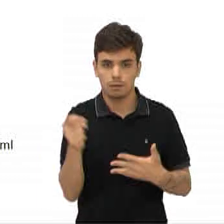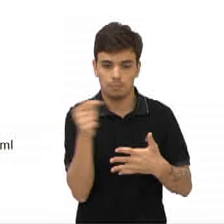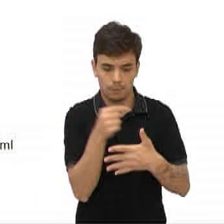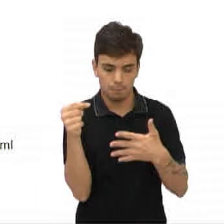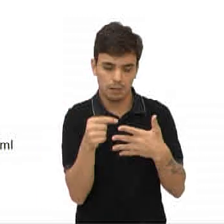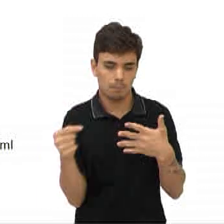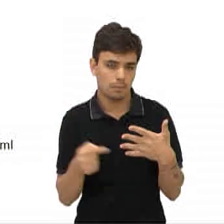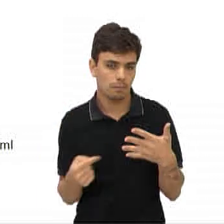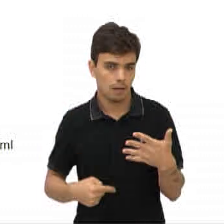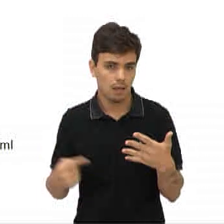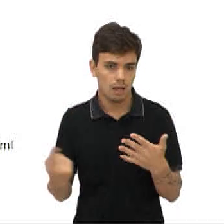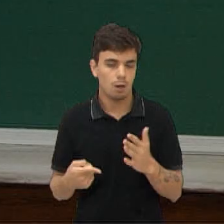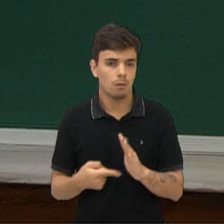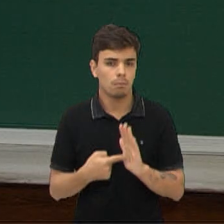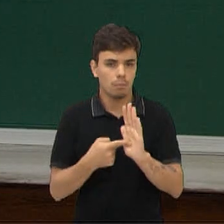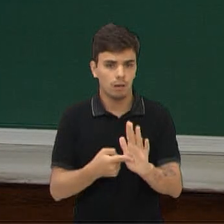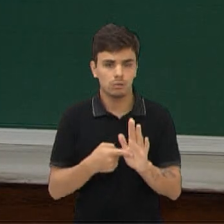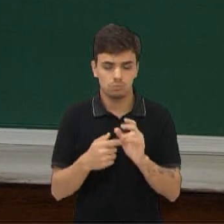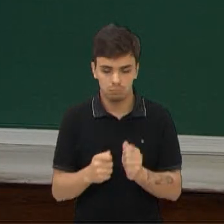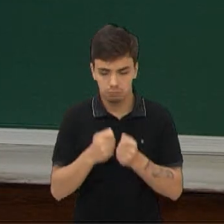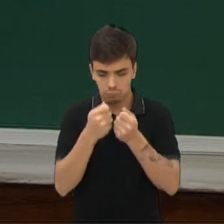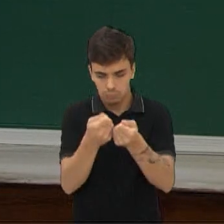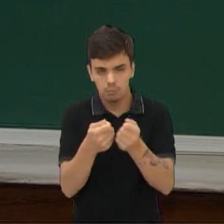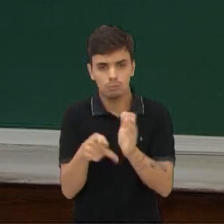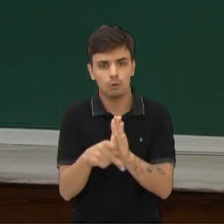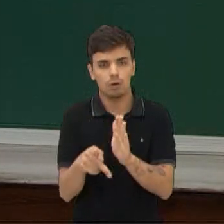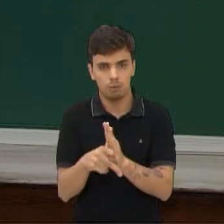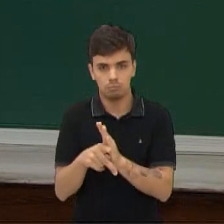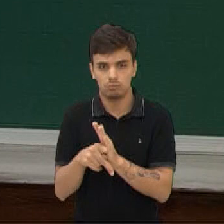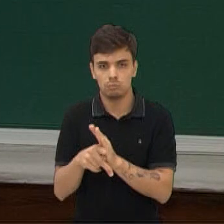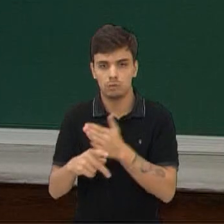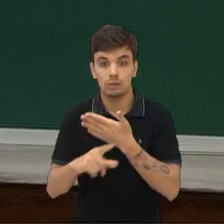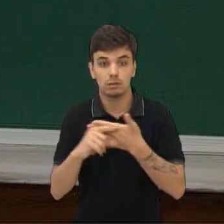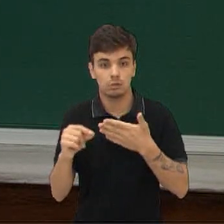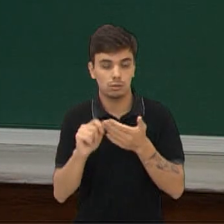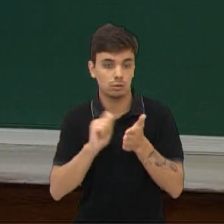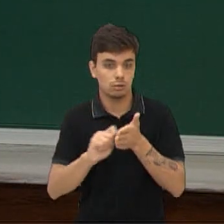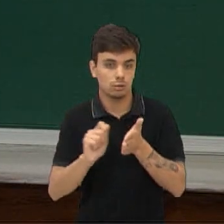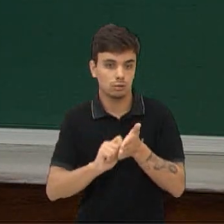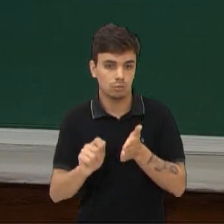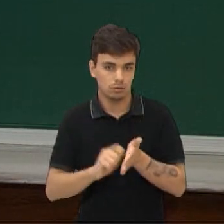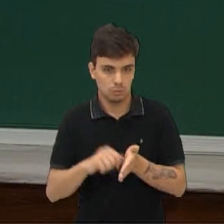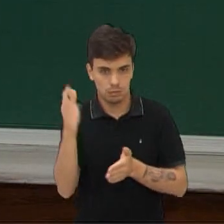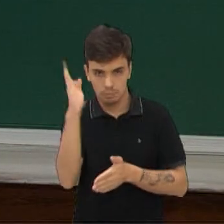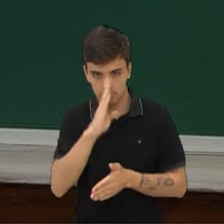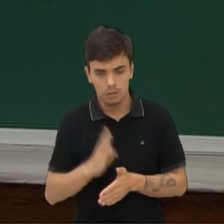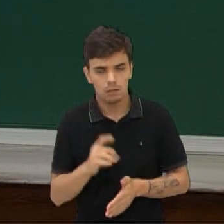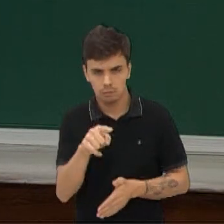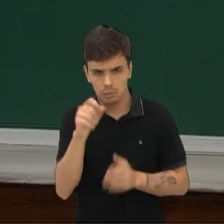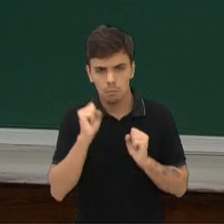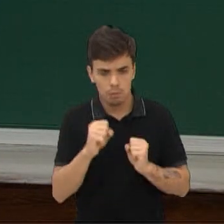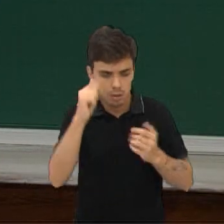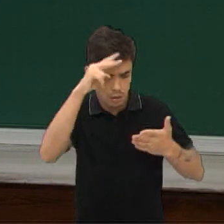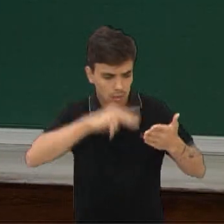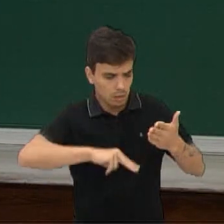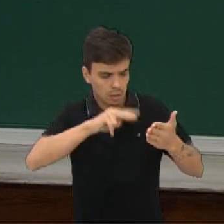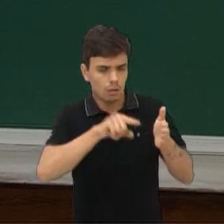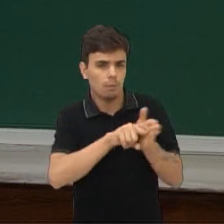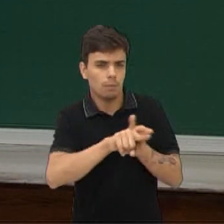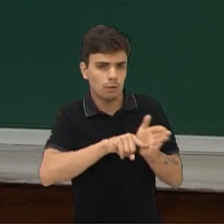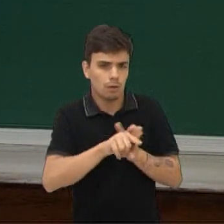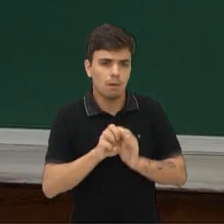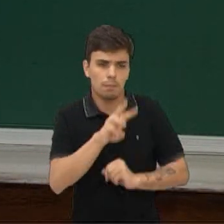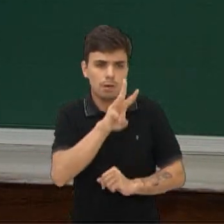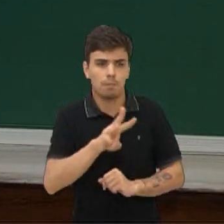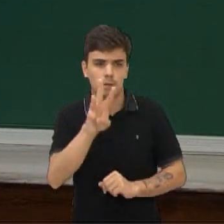mais premiadas escritoras brasileiras. Vale a pena você ler. Leia lá, procura o site, ela